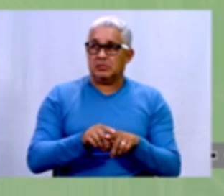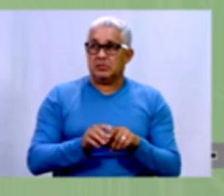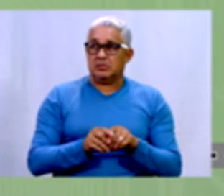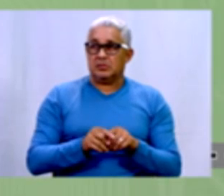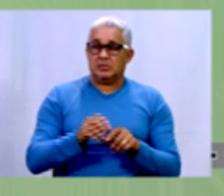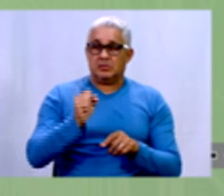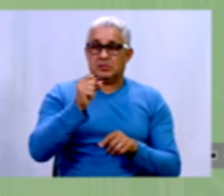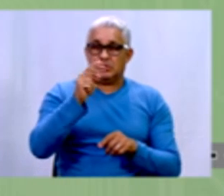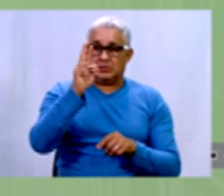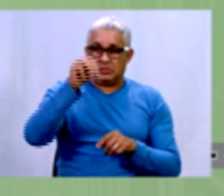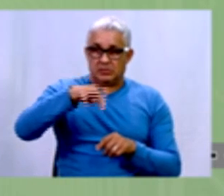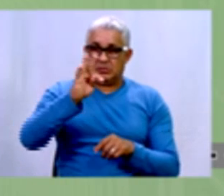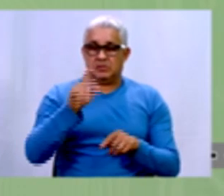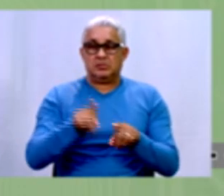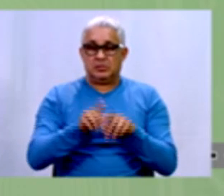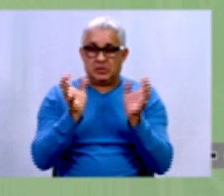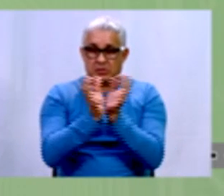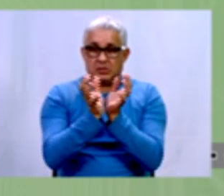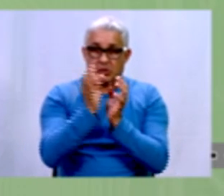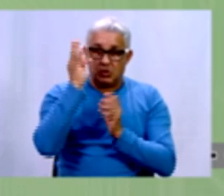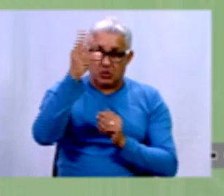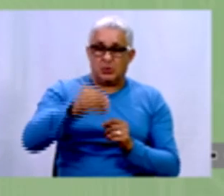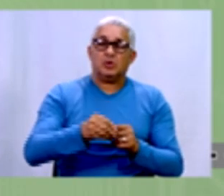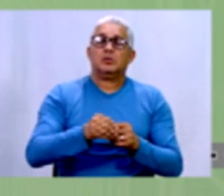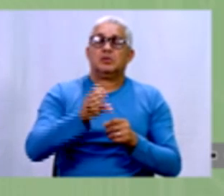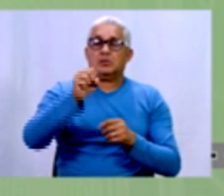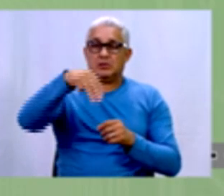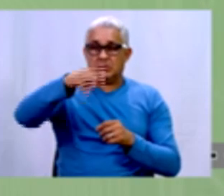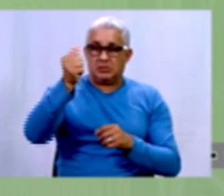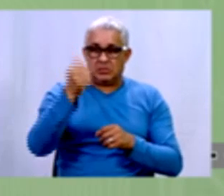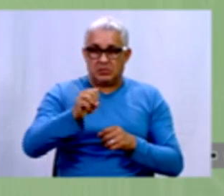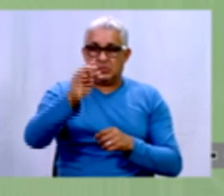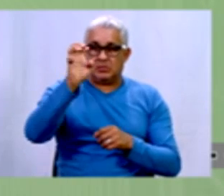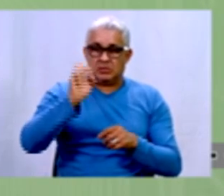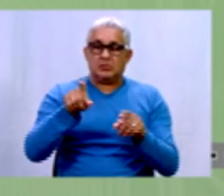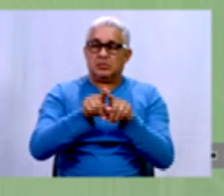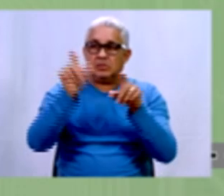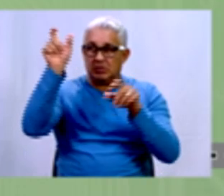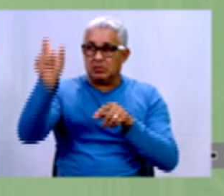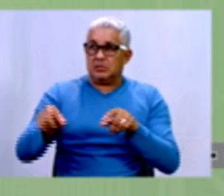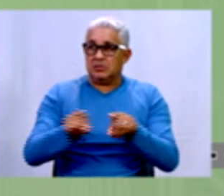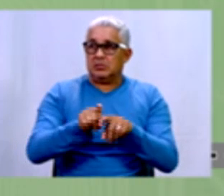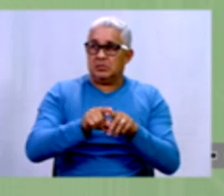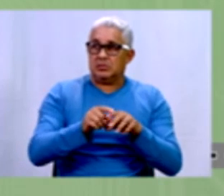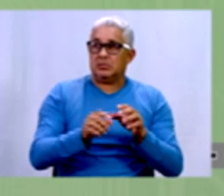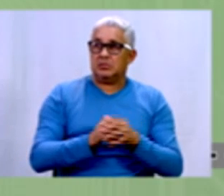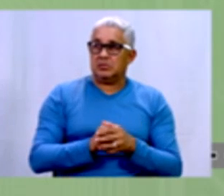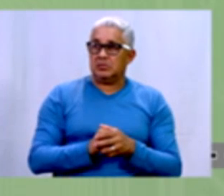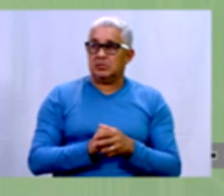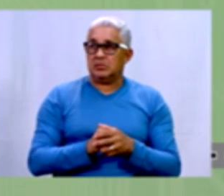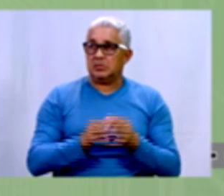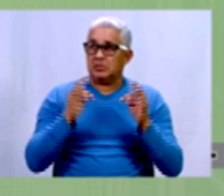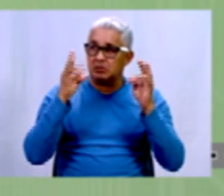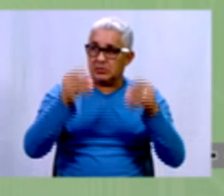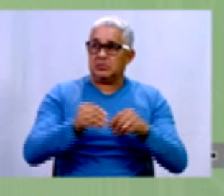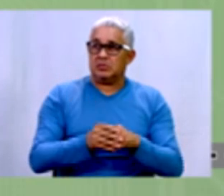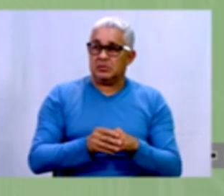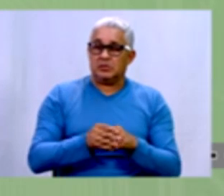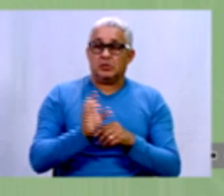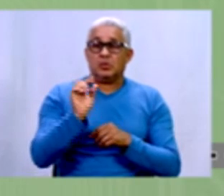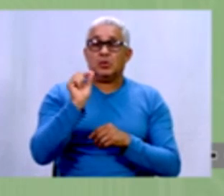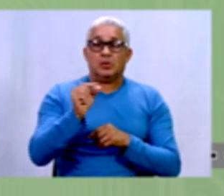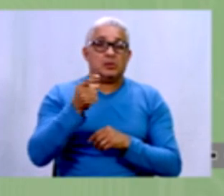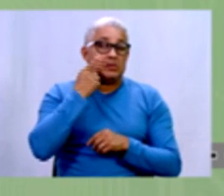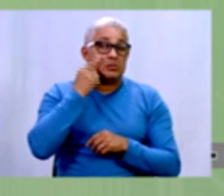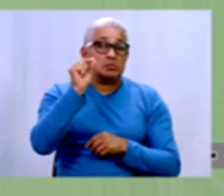cada sprint. Toda a equipe participa, Scrum Master, dono do produto, membros da equipe, clientes e outros. Então, essa retrospectiva é simplesmente para se